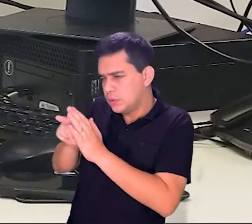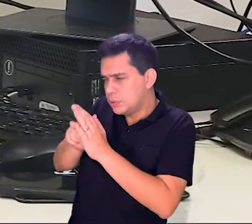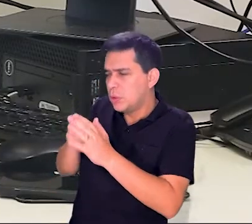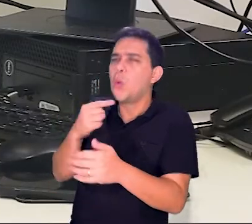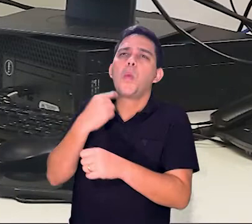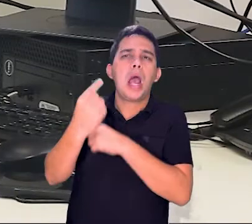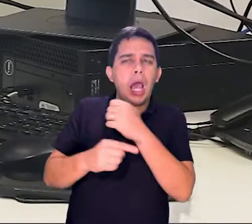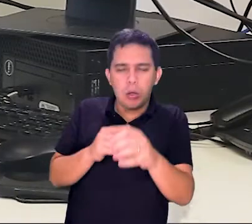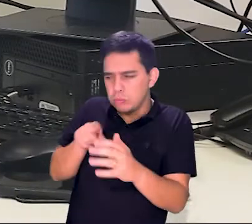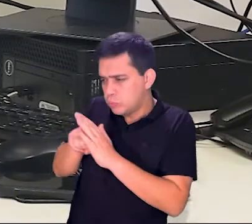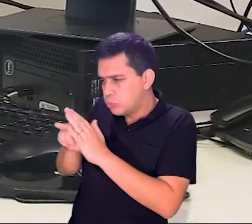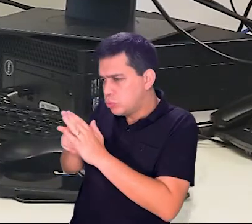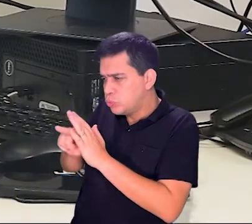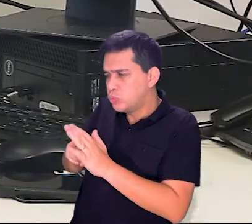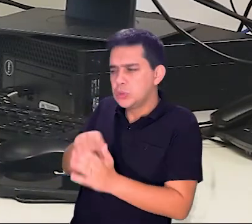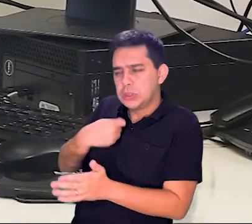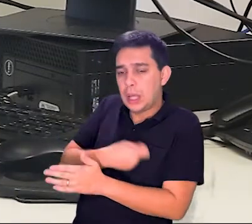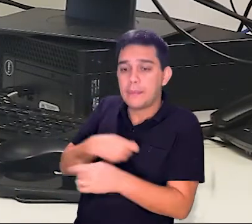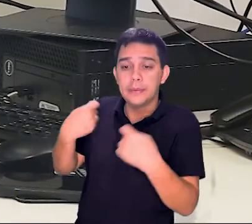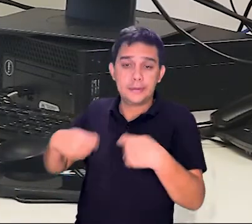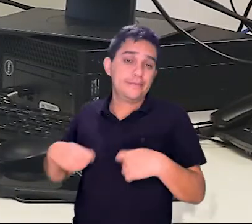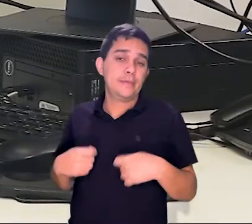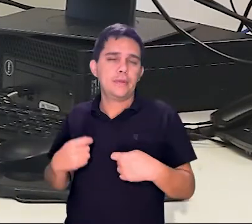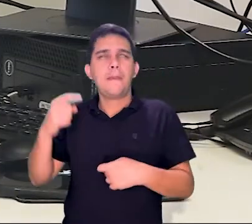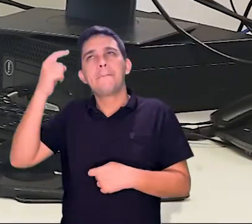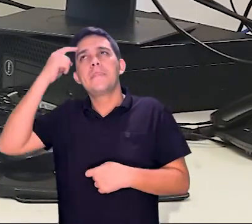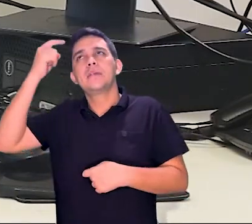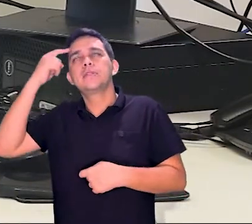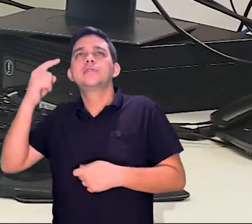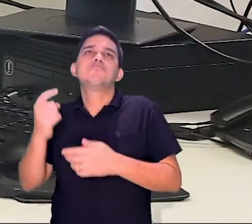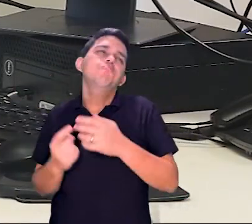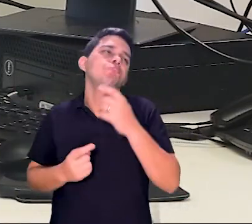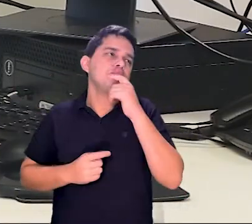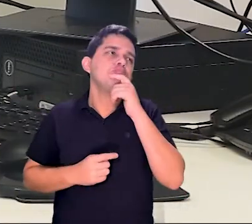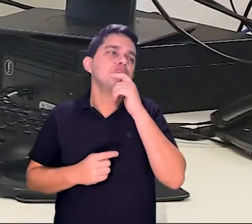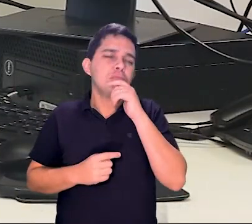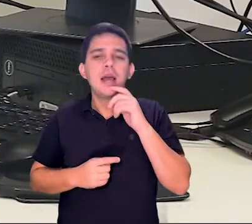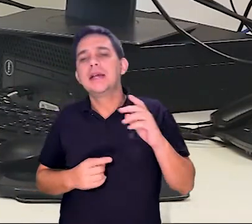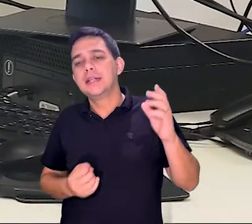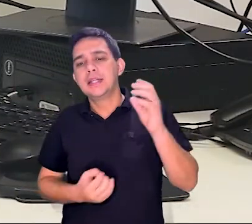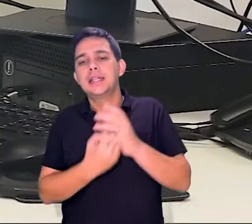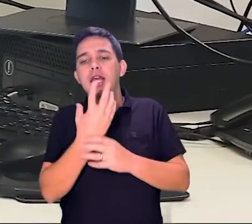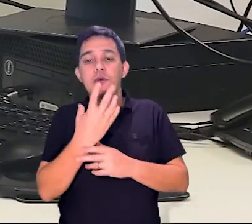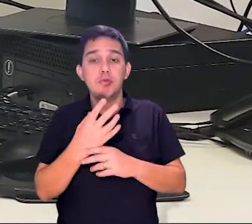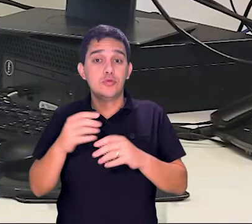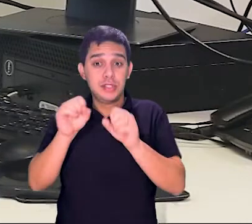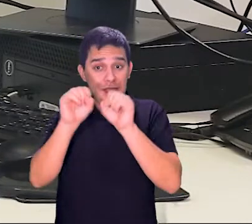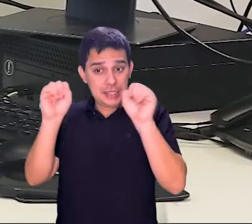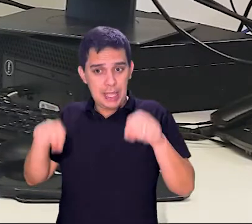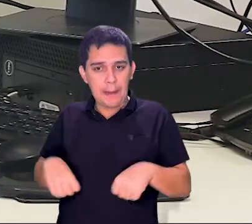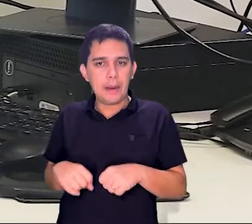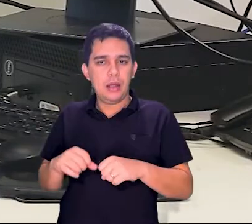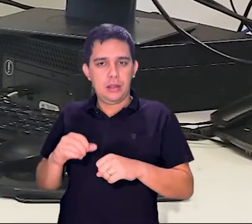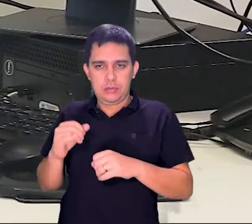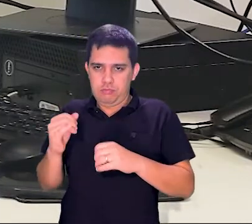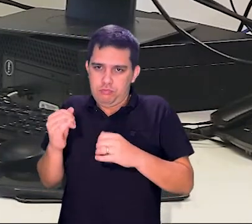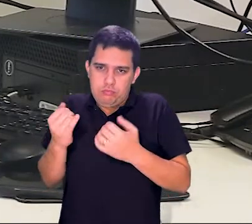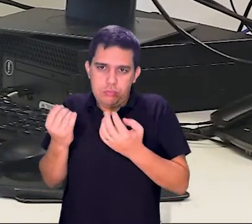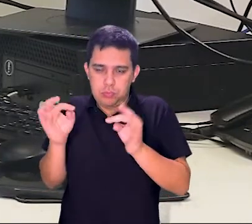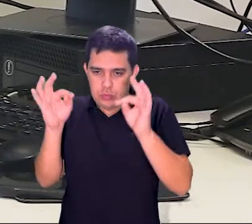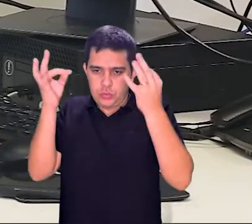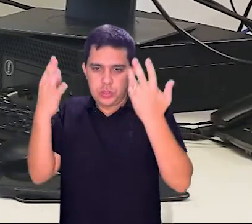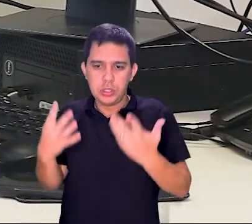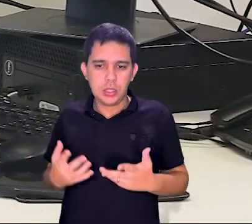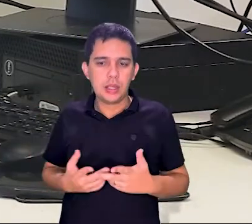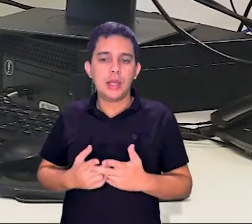nisso, nós já em 2016 criamos um sistema informatizado, né, que é o módulo do idoso,